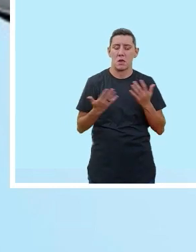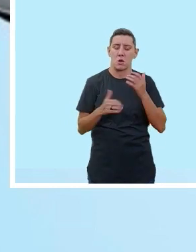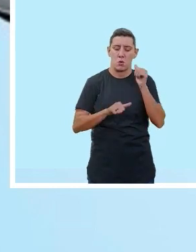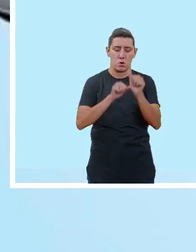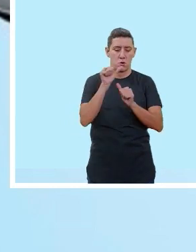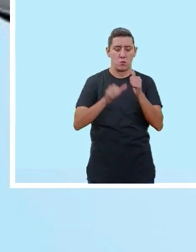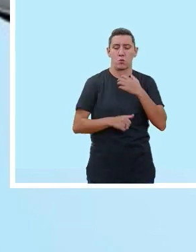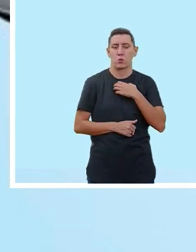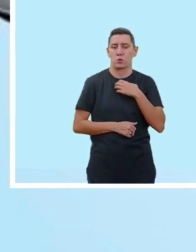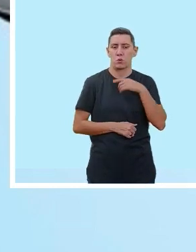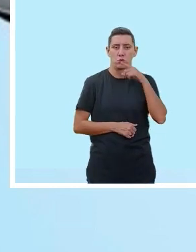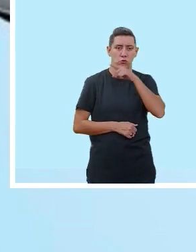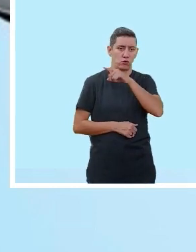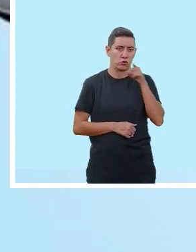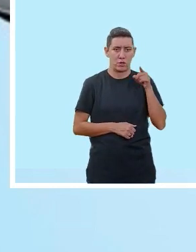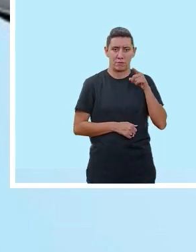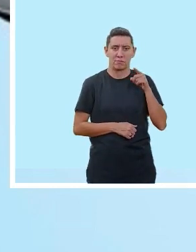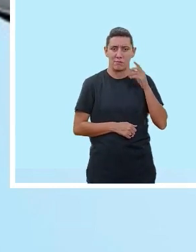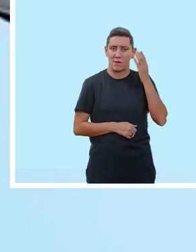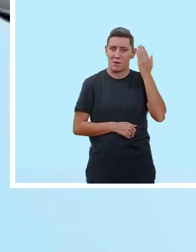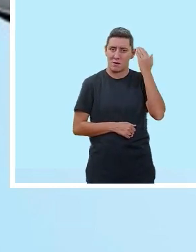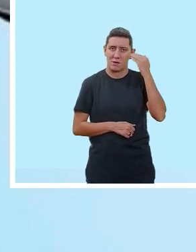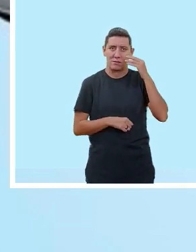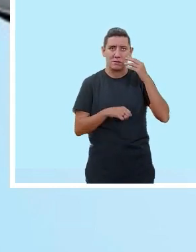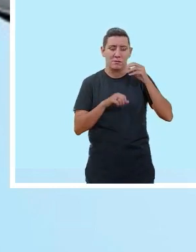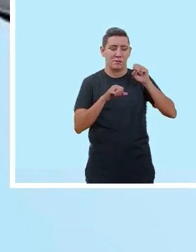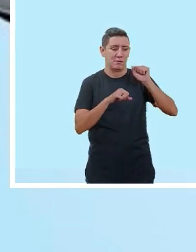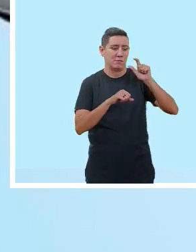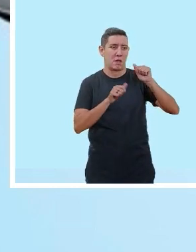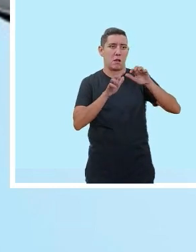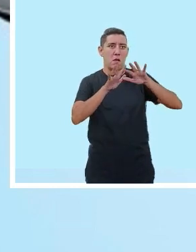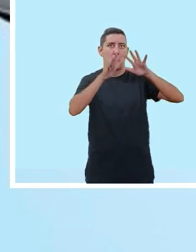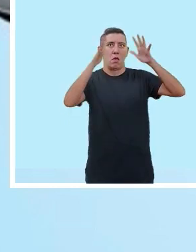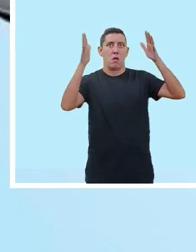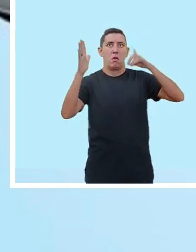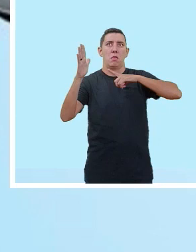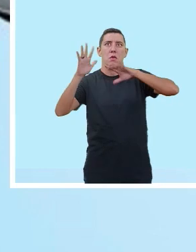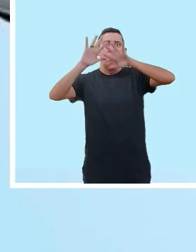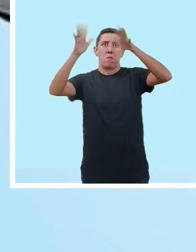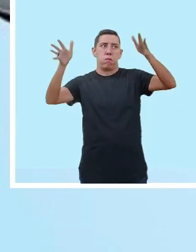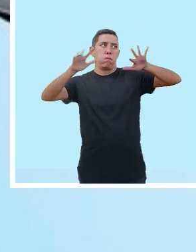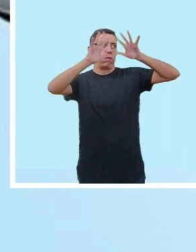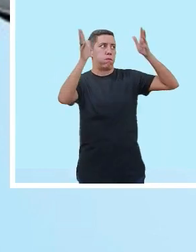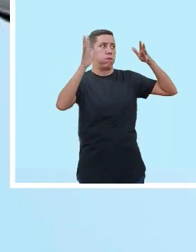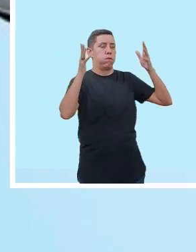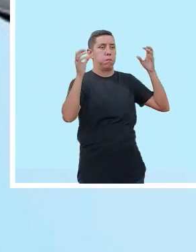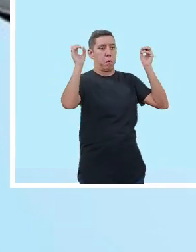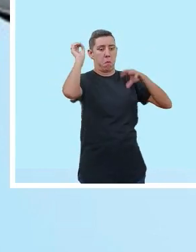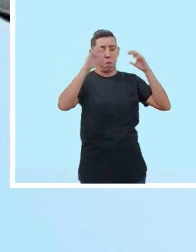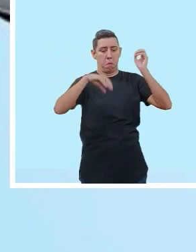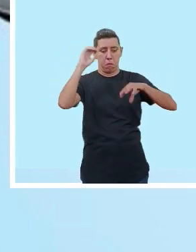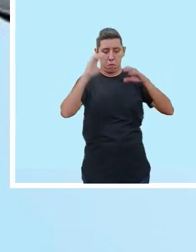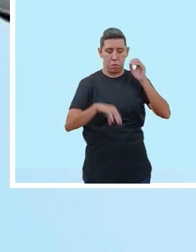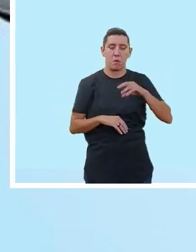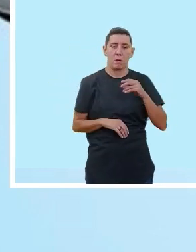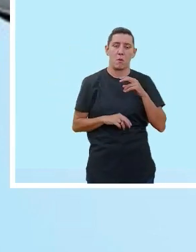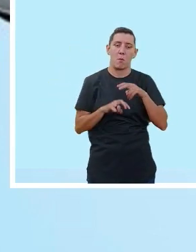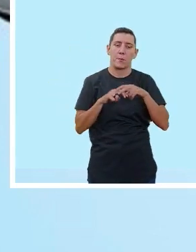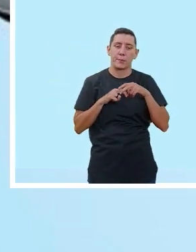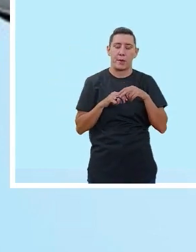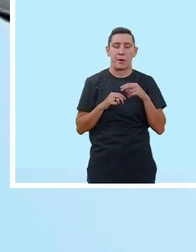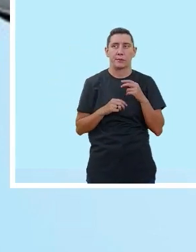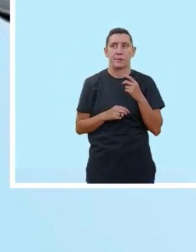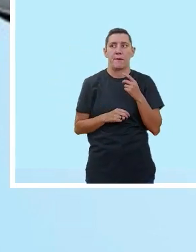de telecomunicação, né? A gente tem uma convergência de dados, voz e imagem muito grande, isso já é